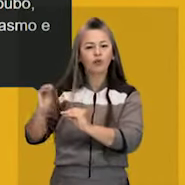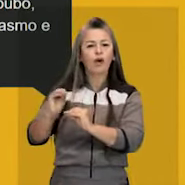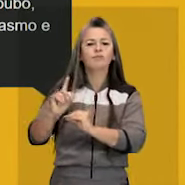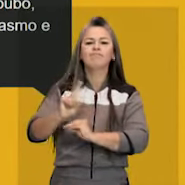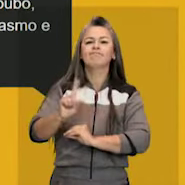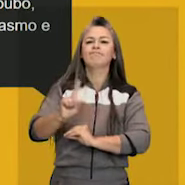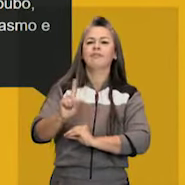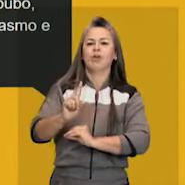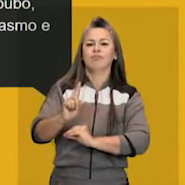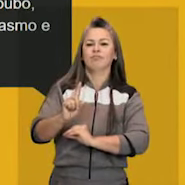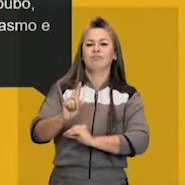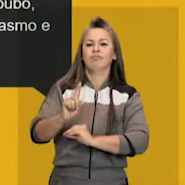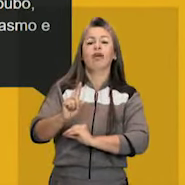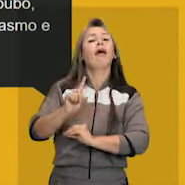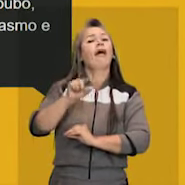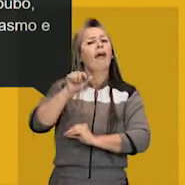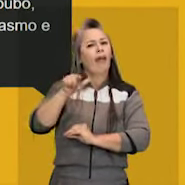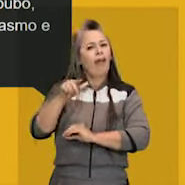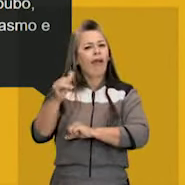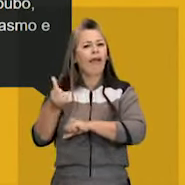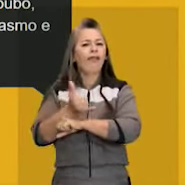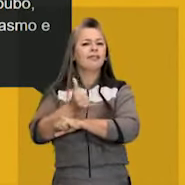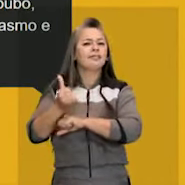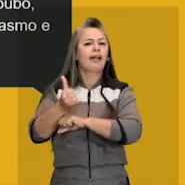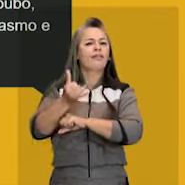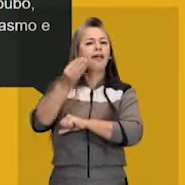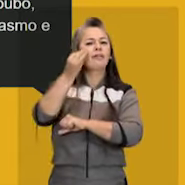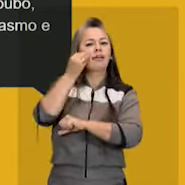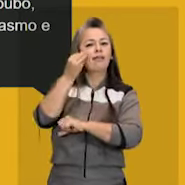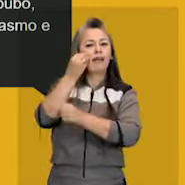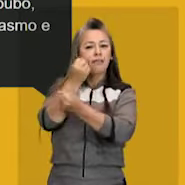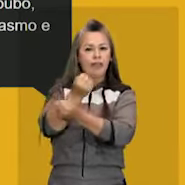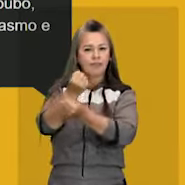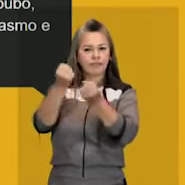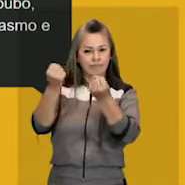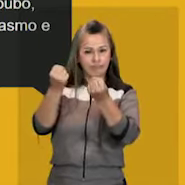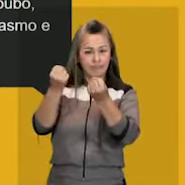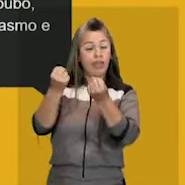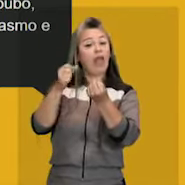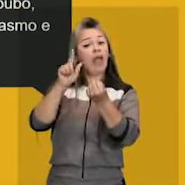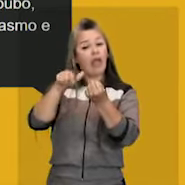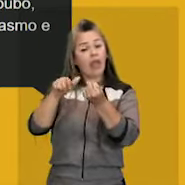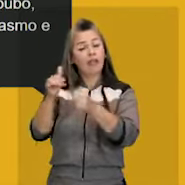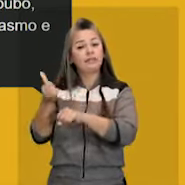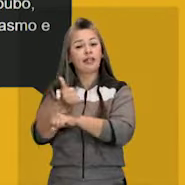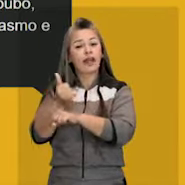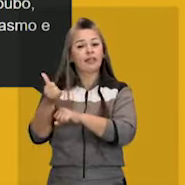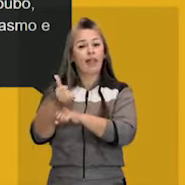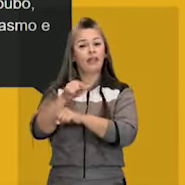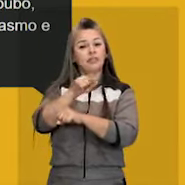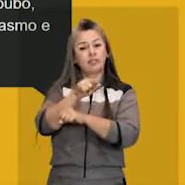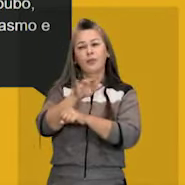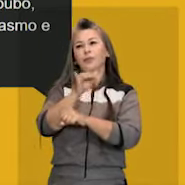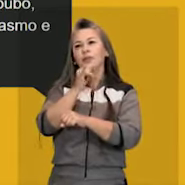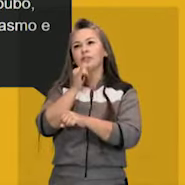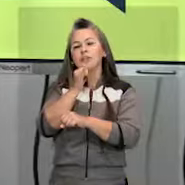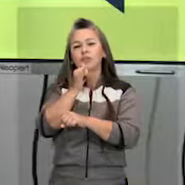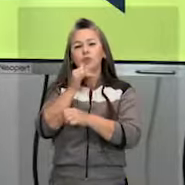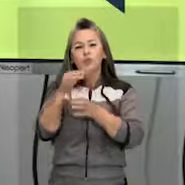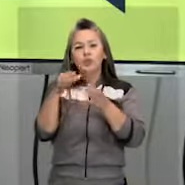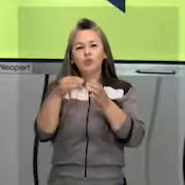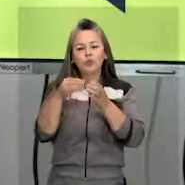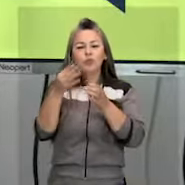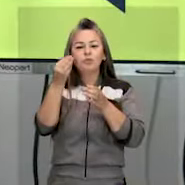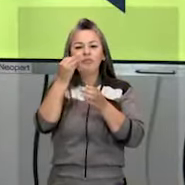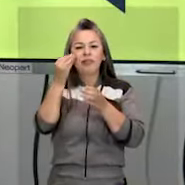dois tipos de resistência à escravização, fugir do cativeiro, fugir dessa falta de liberdade e